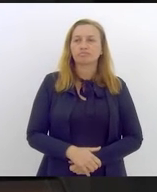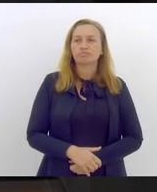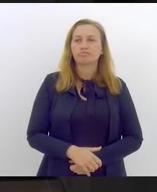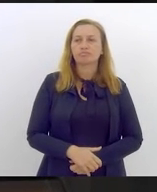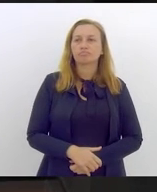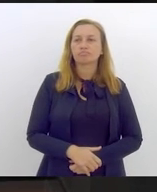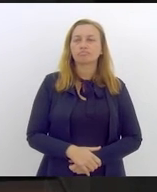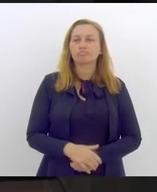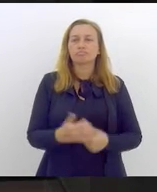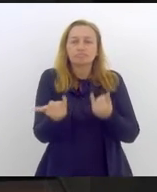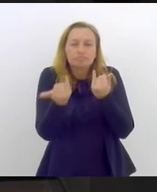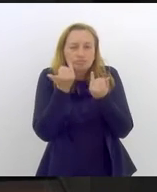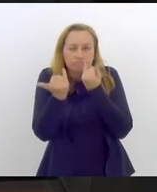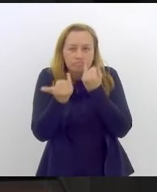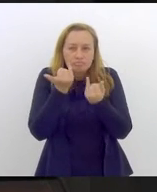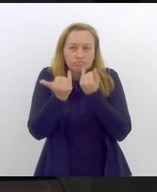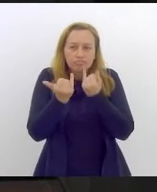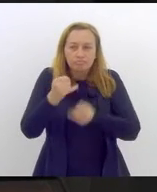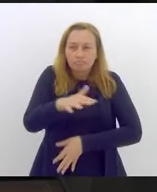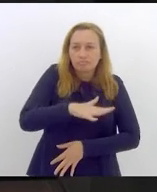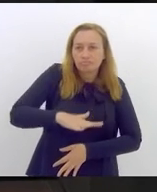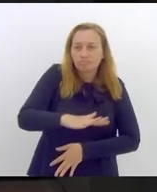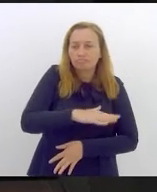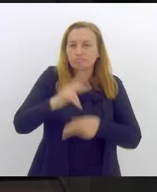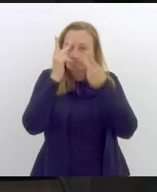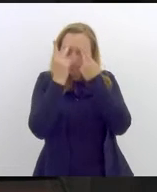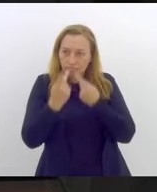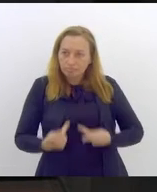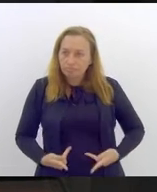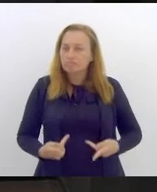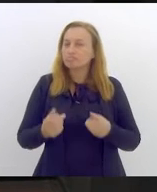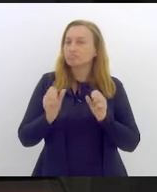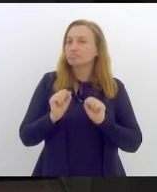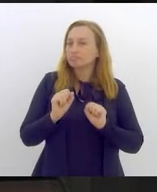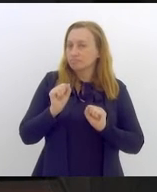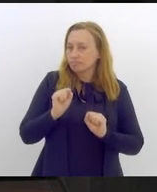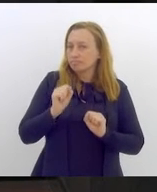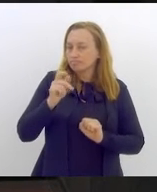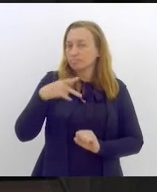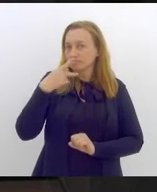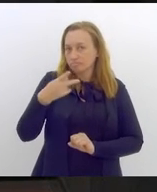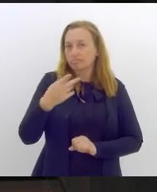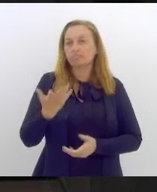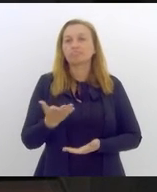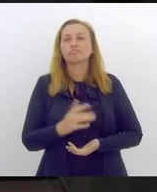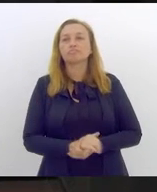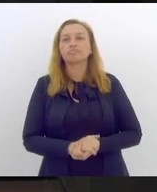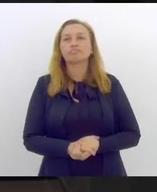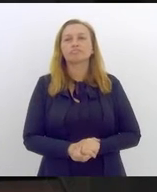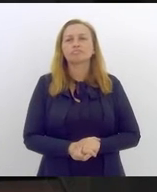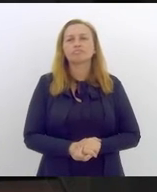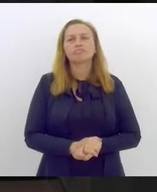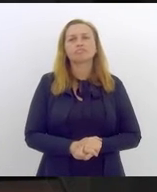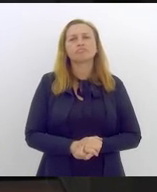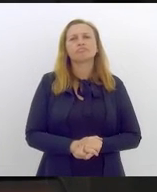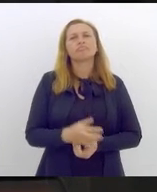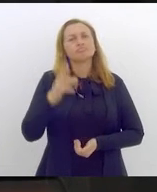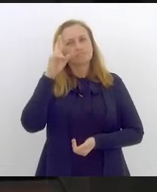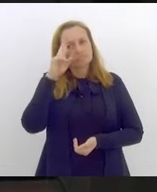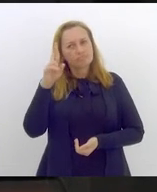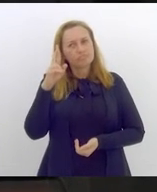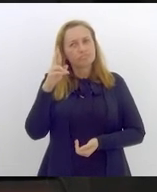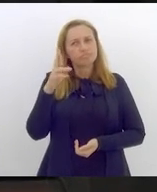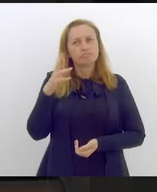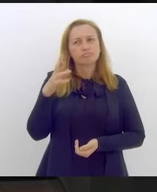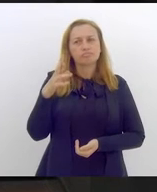formação na área das humanas como a gente começa a dizer costuma dizer o senhor tem um gosto